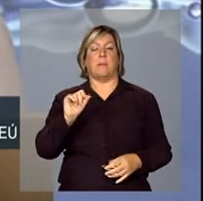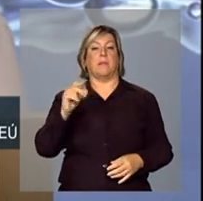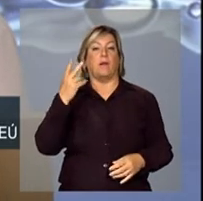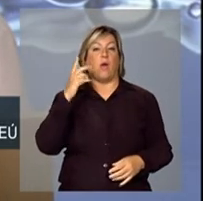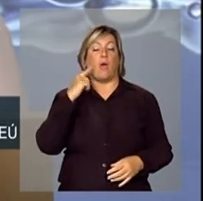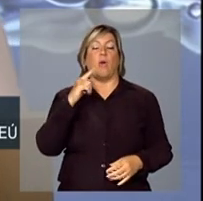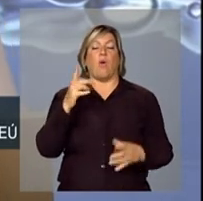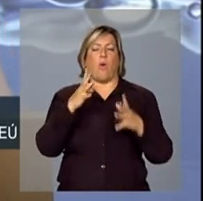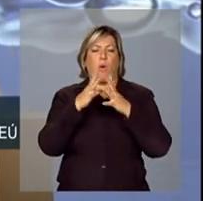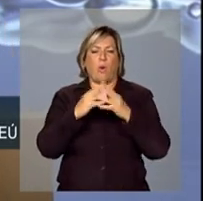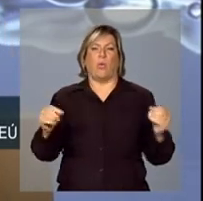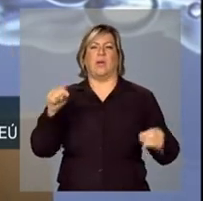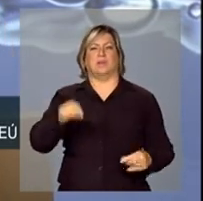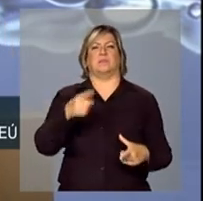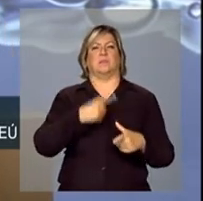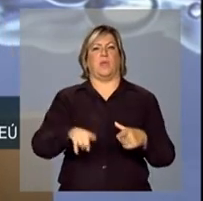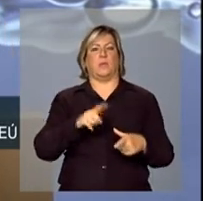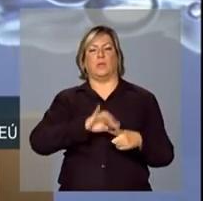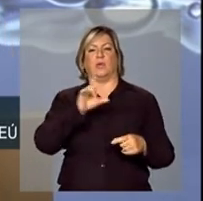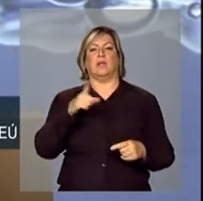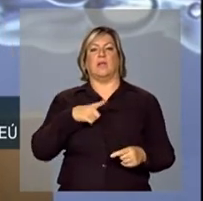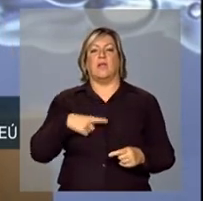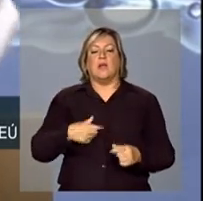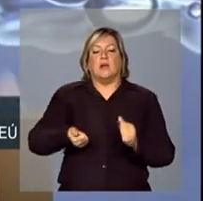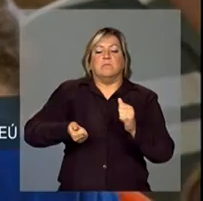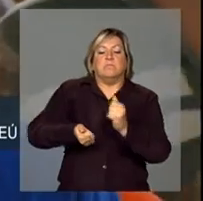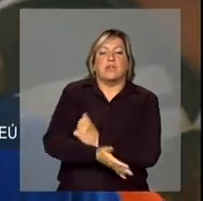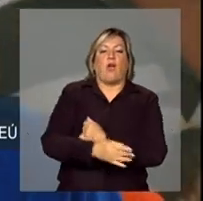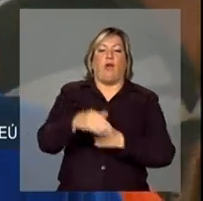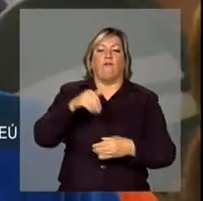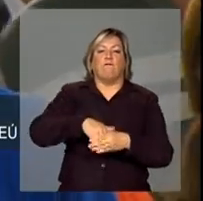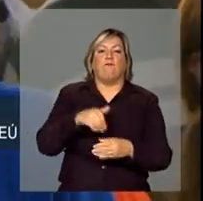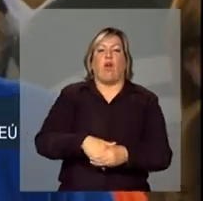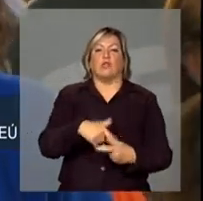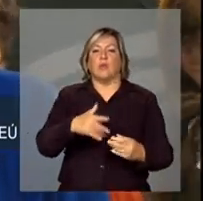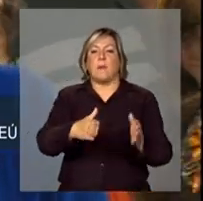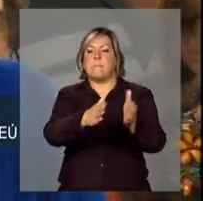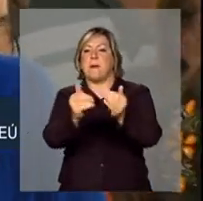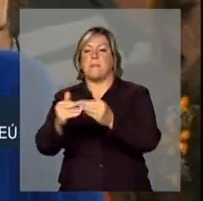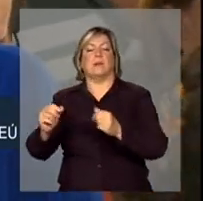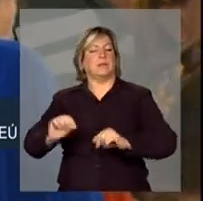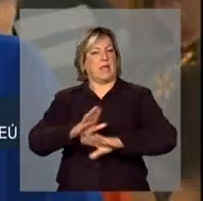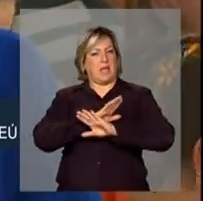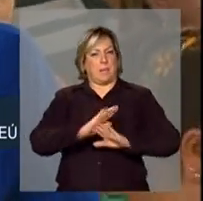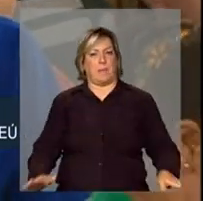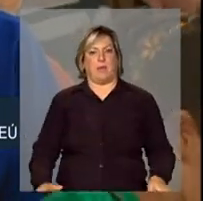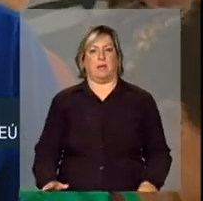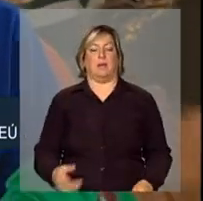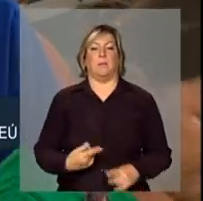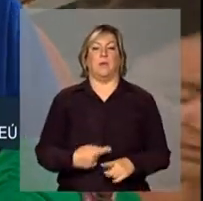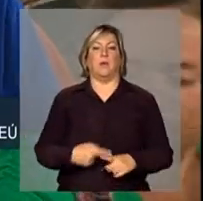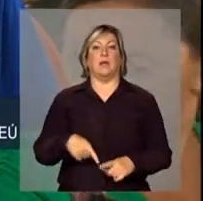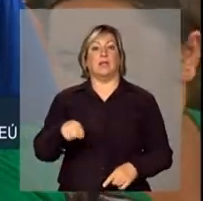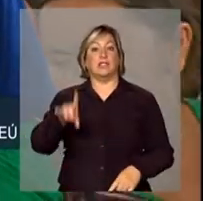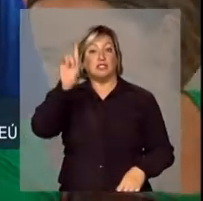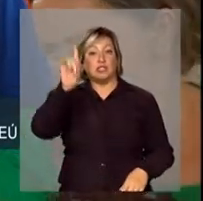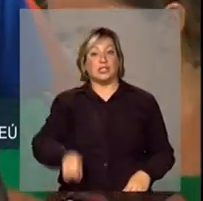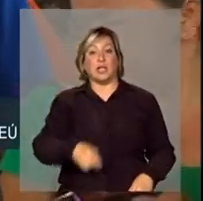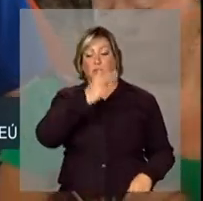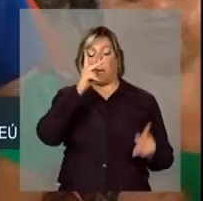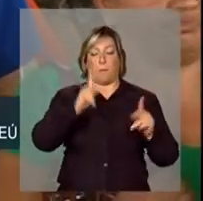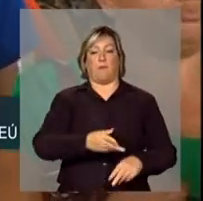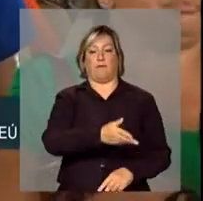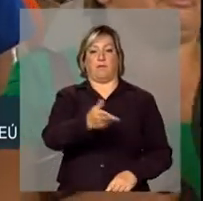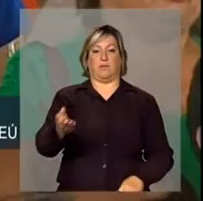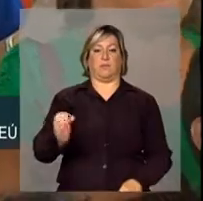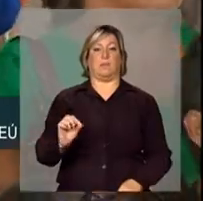pouca vergonha, para afirmar as ações emergenciais como ações de direito da cidadania.